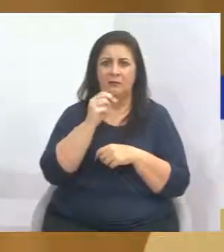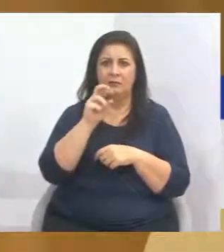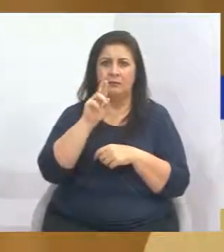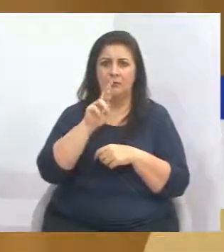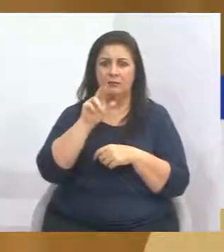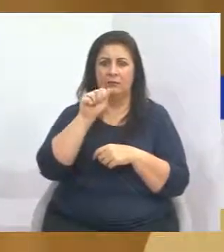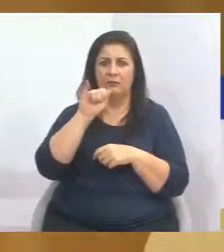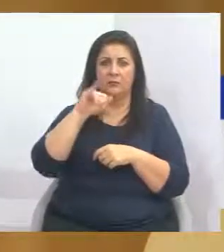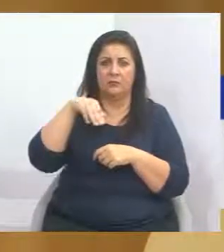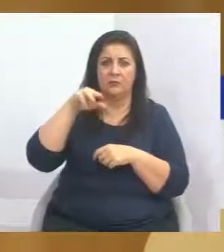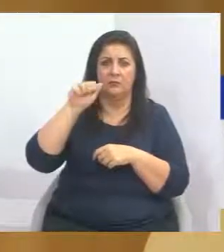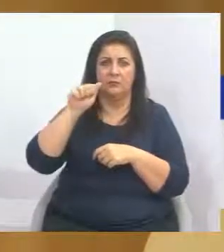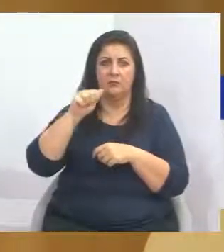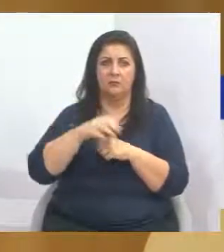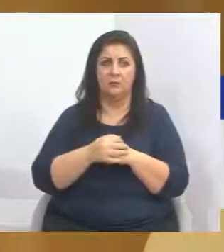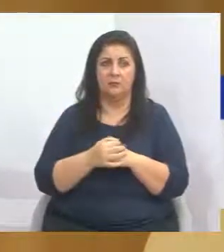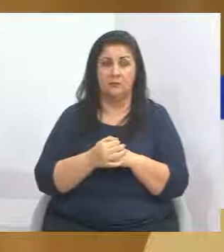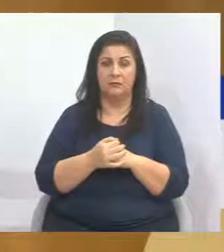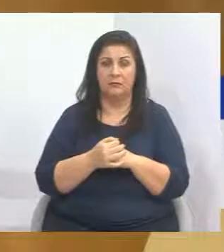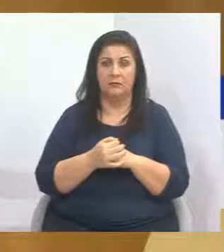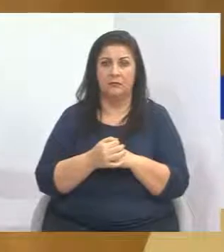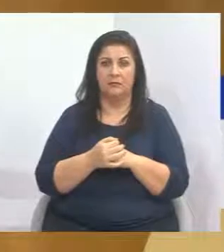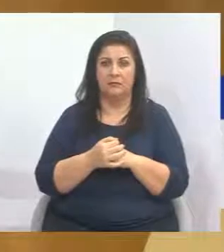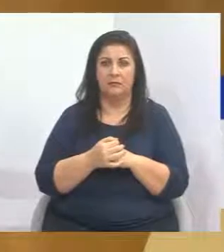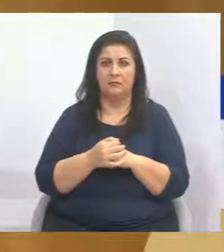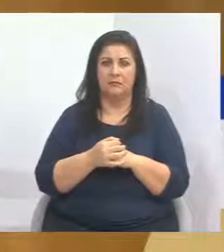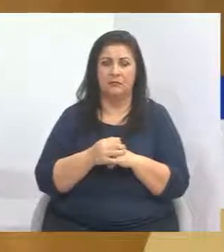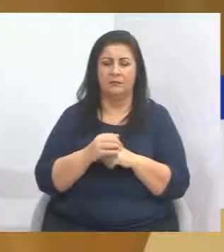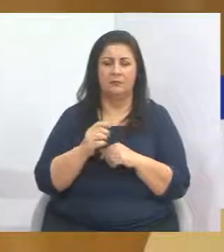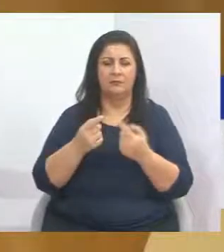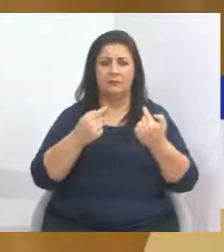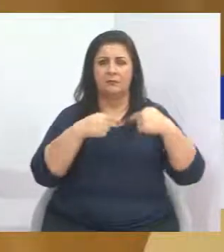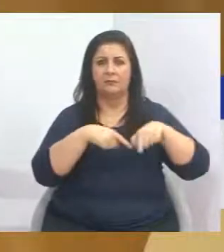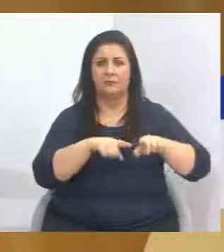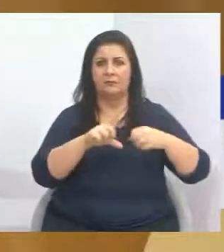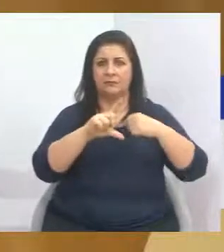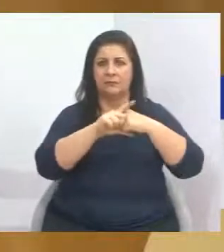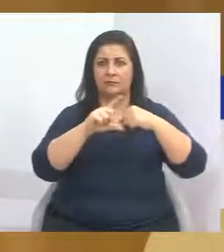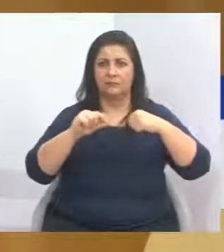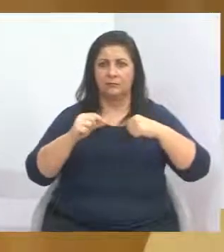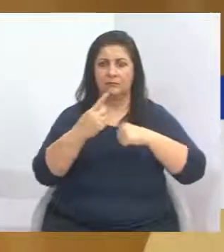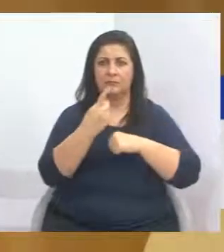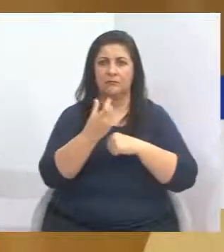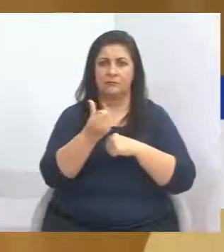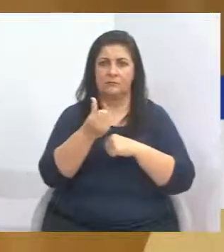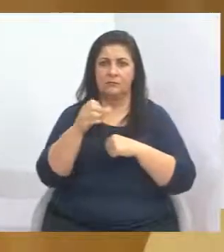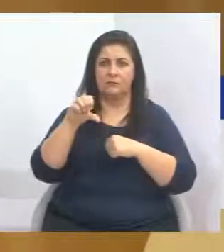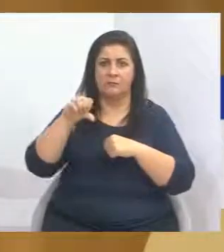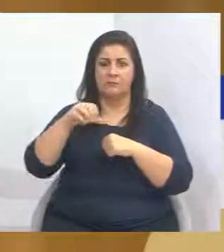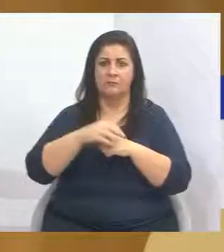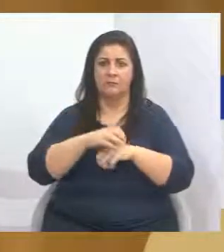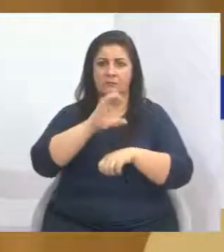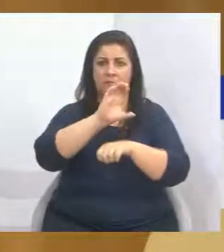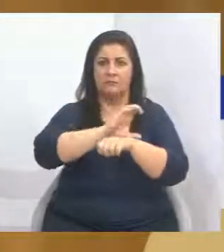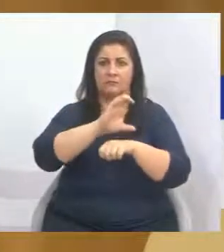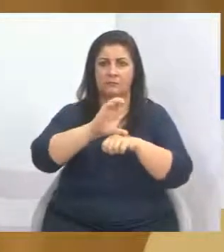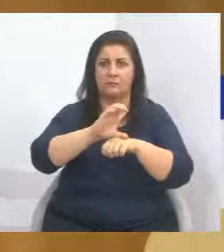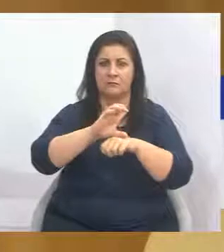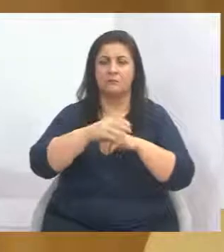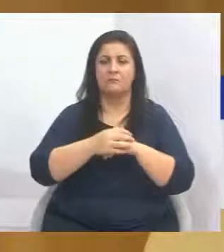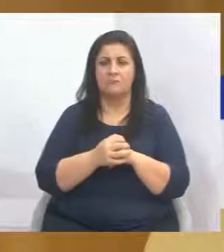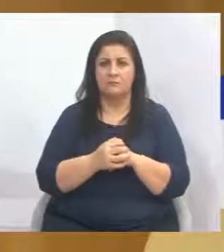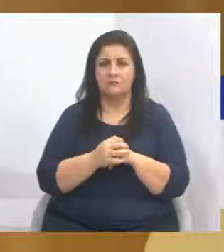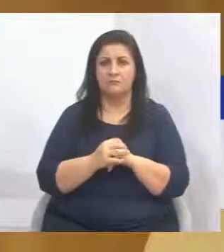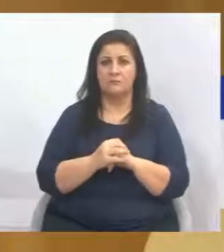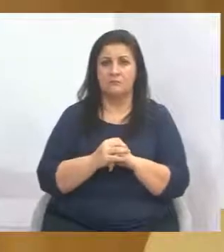UERR. Alegação de ofensas ao artigo 169, parágrafo 1º da Constituição Federal e